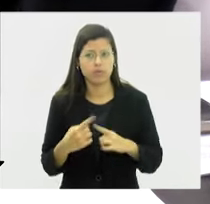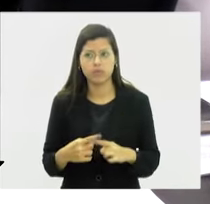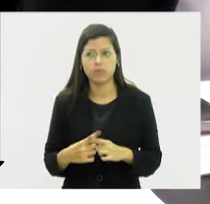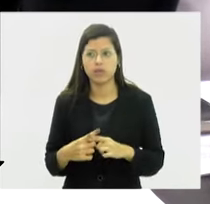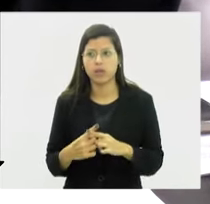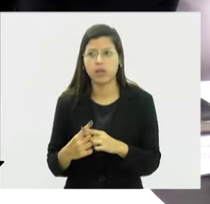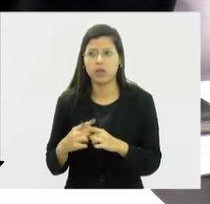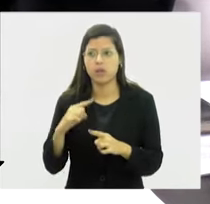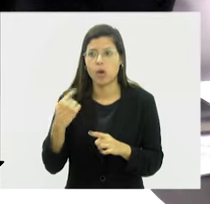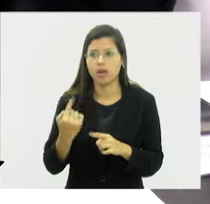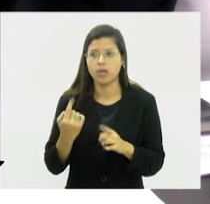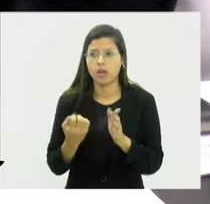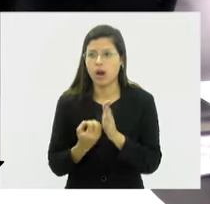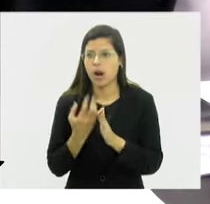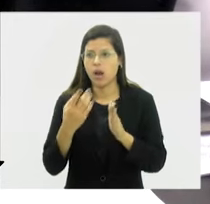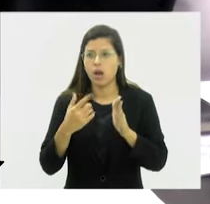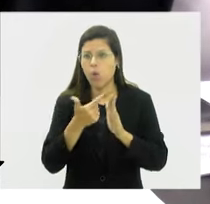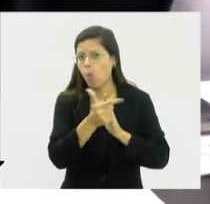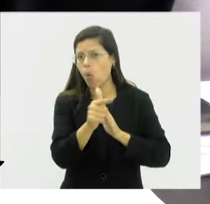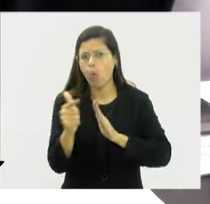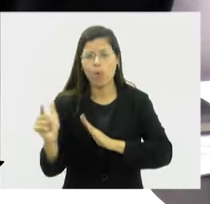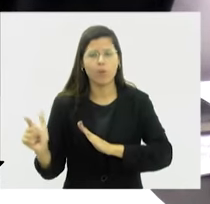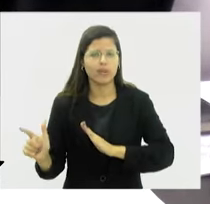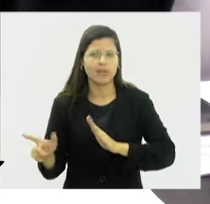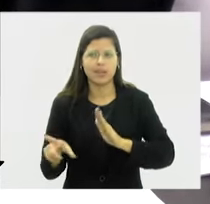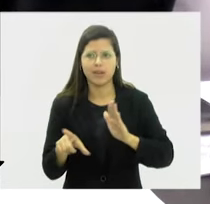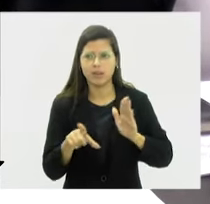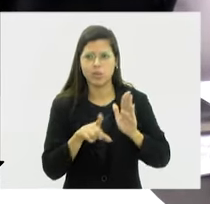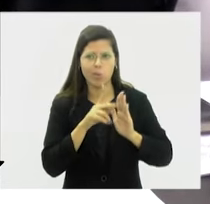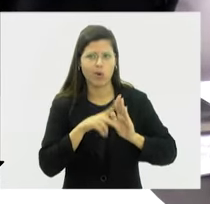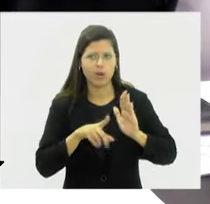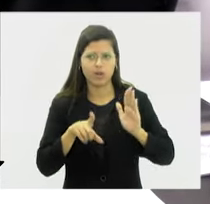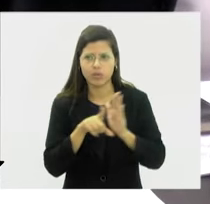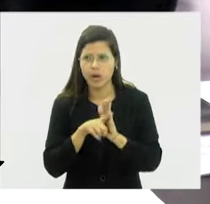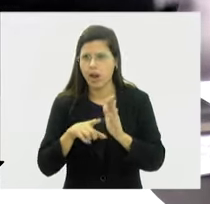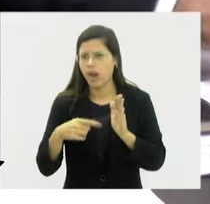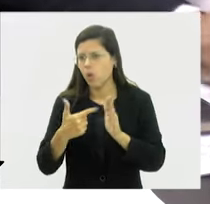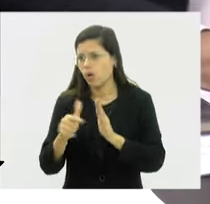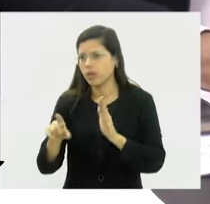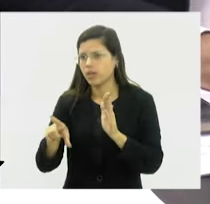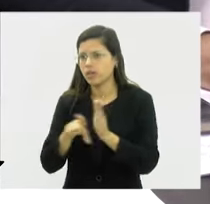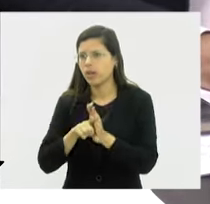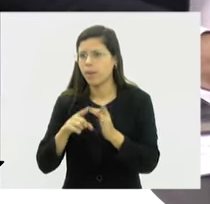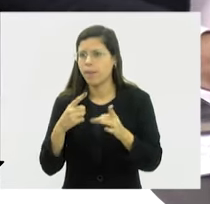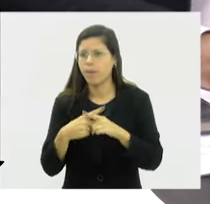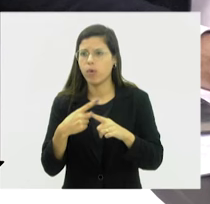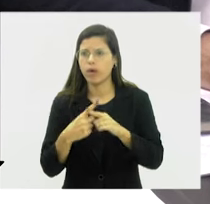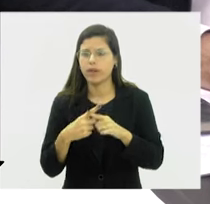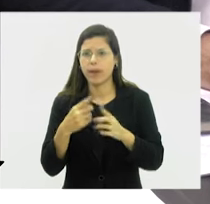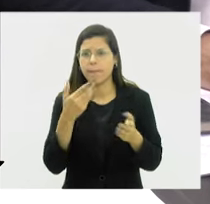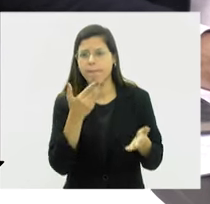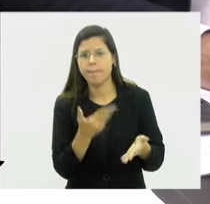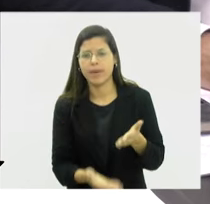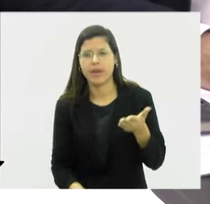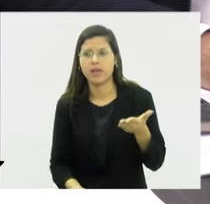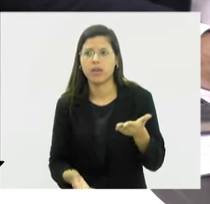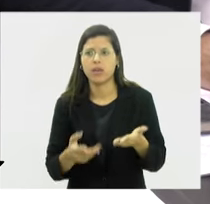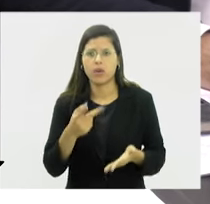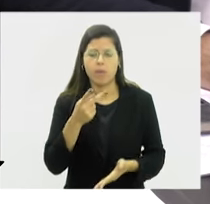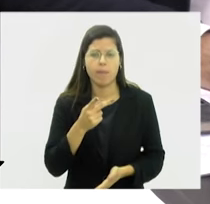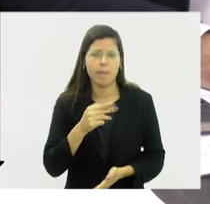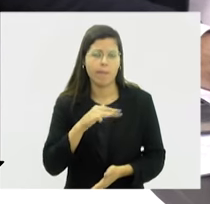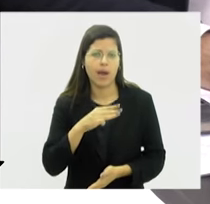nós vamos estar criando outras questões. Né? Ah, porque, né, perdeu seus